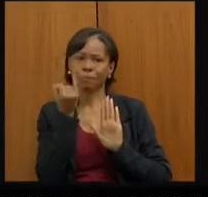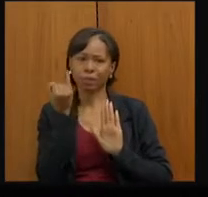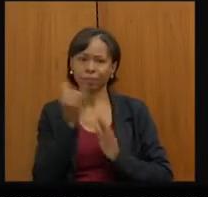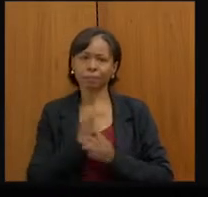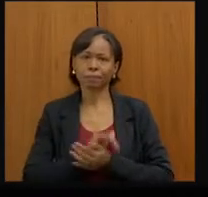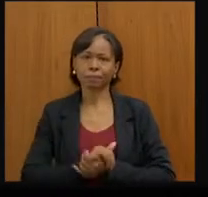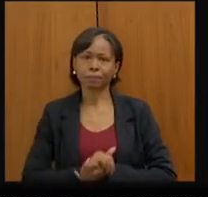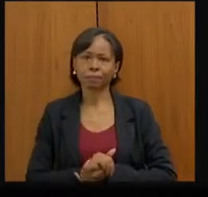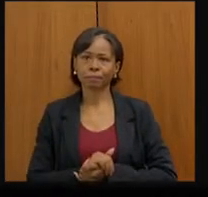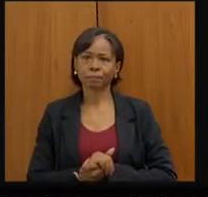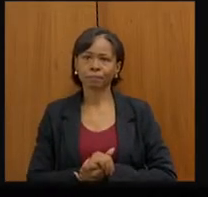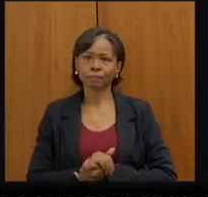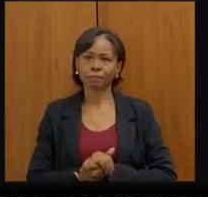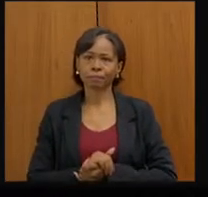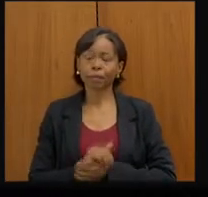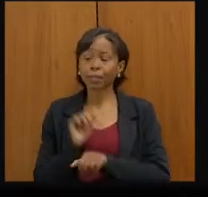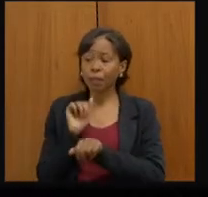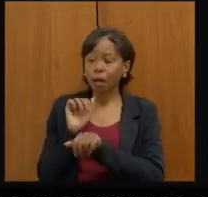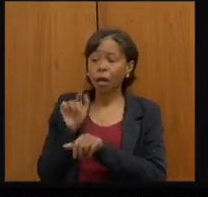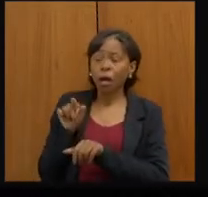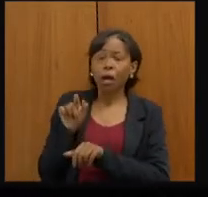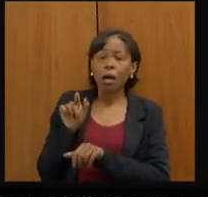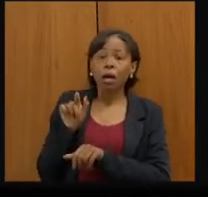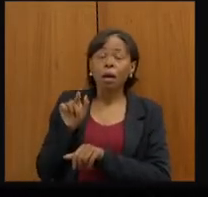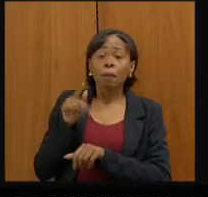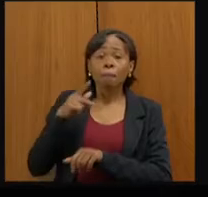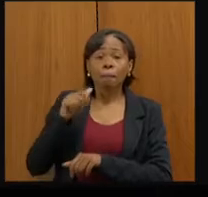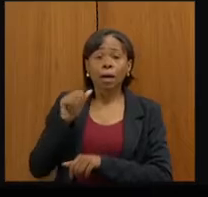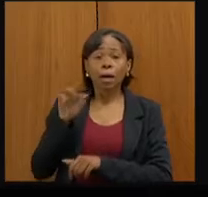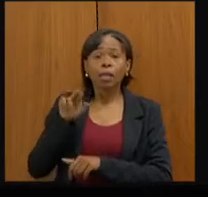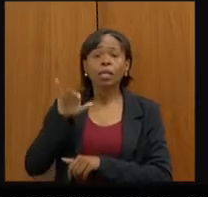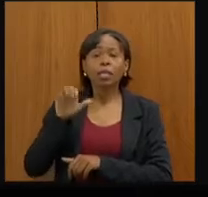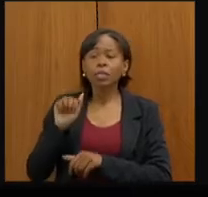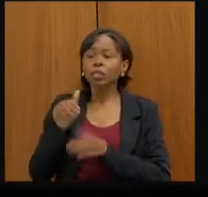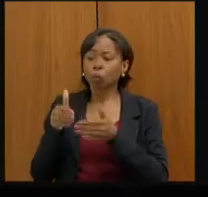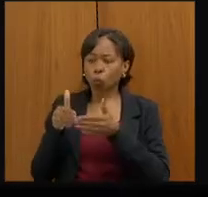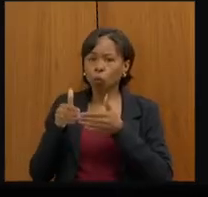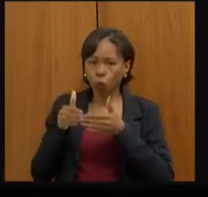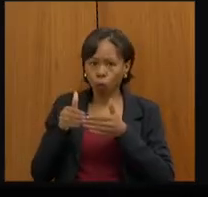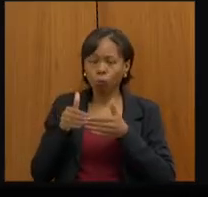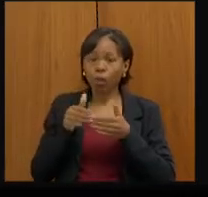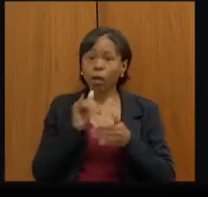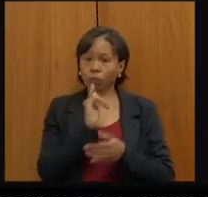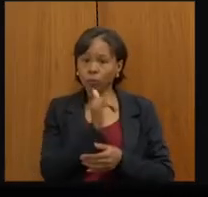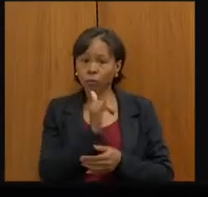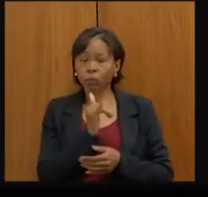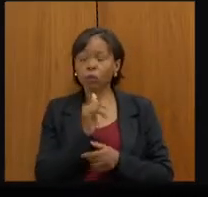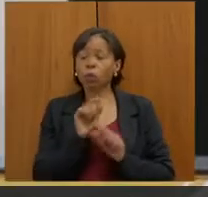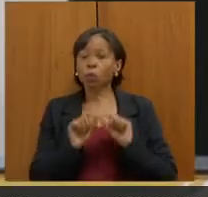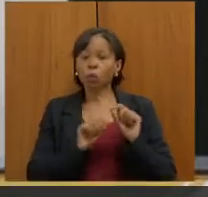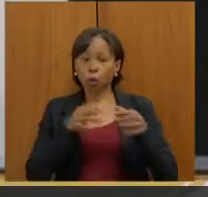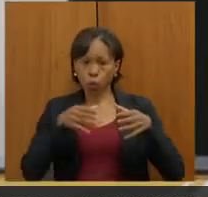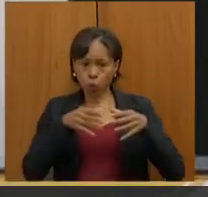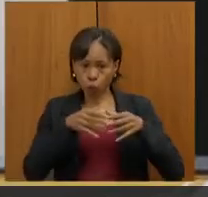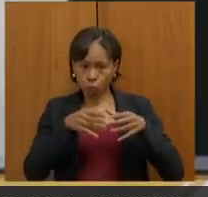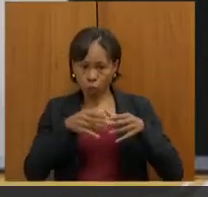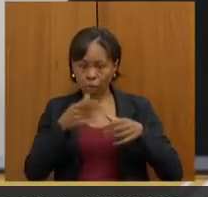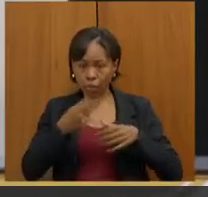a Dra Patricia deixe-me registrar aqui uma situação a nossa equipe técnica